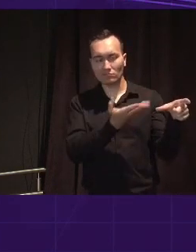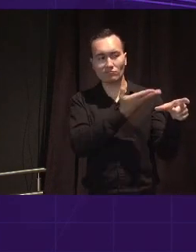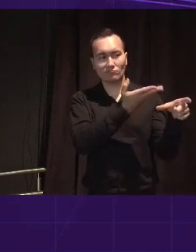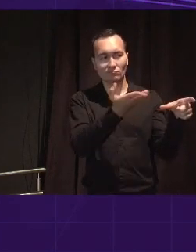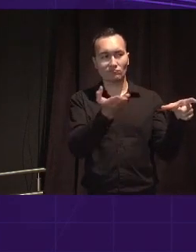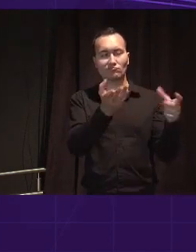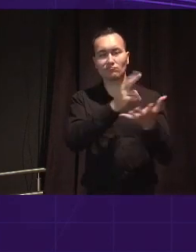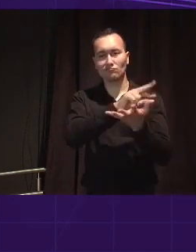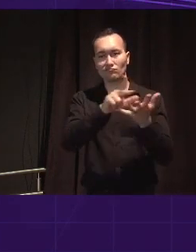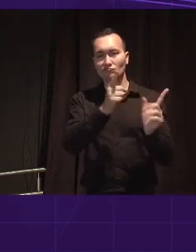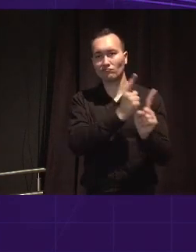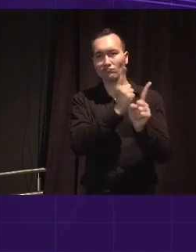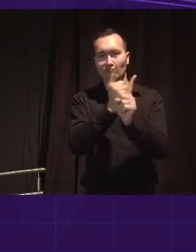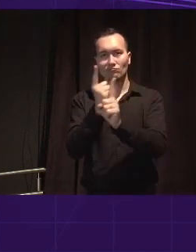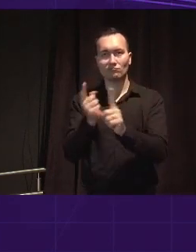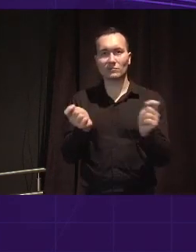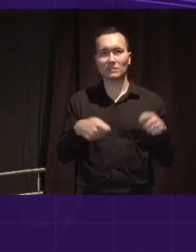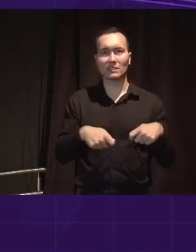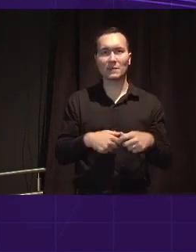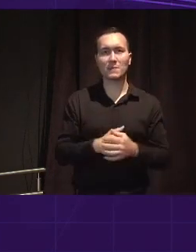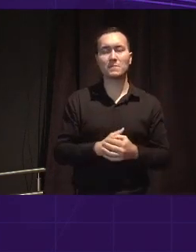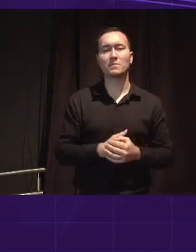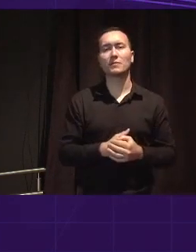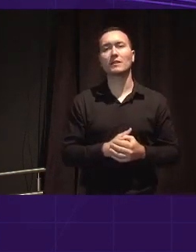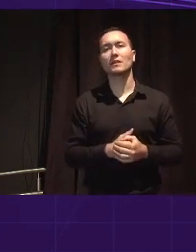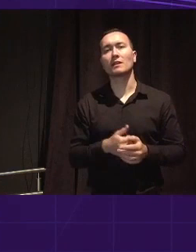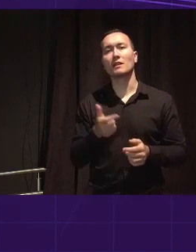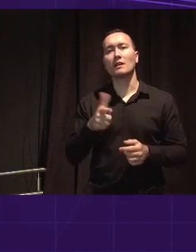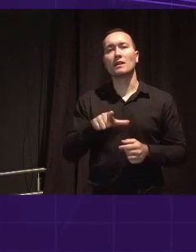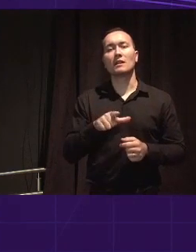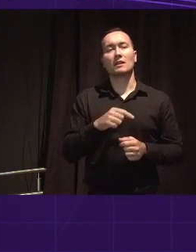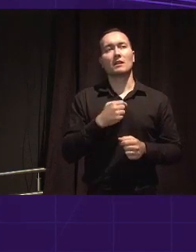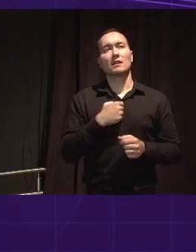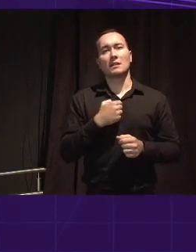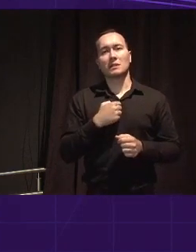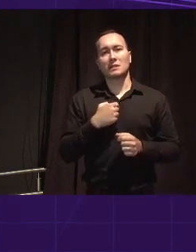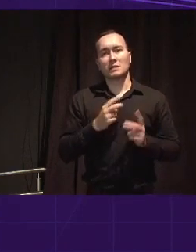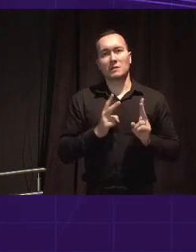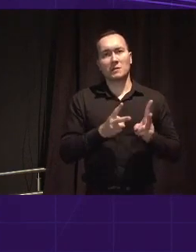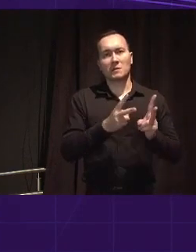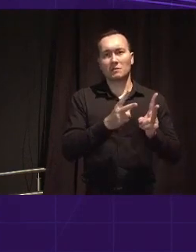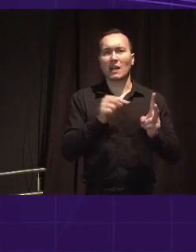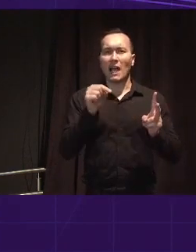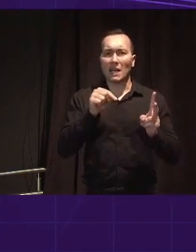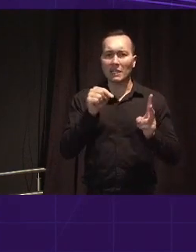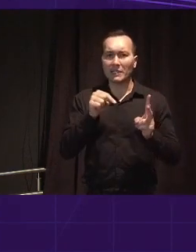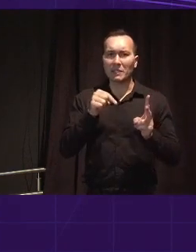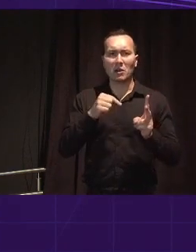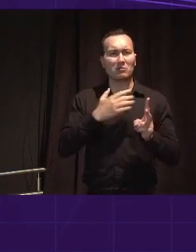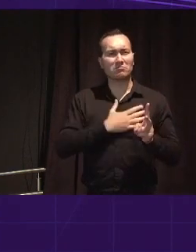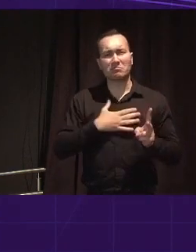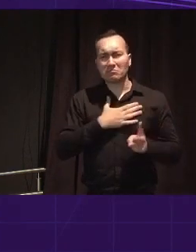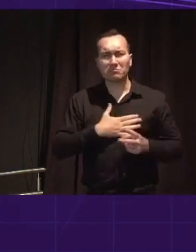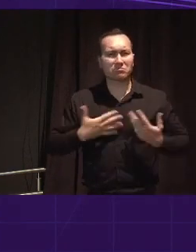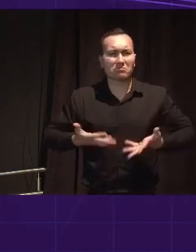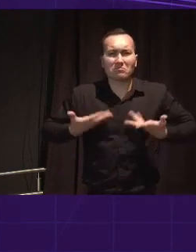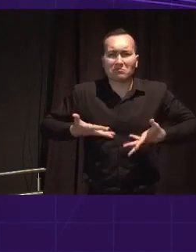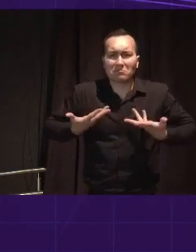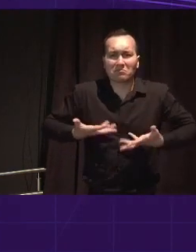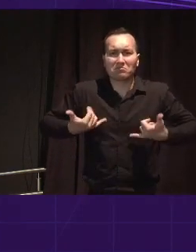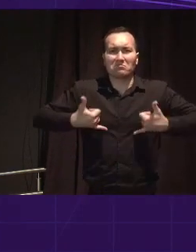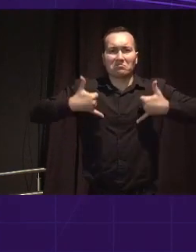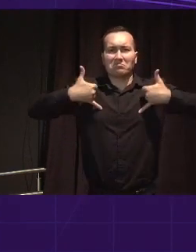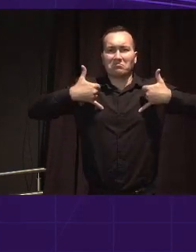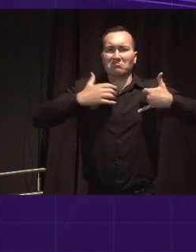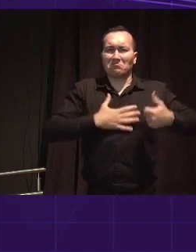me complementar aí, assim, eu sigo nessa trilha aqui do TDC muito feliz com o que a gente fez nesse ano, muito